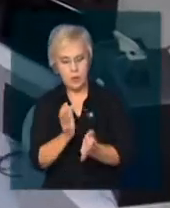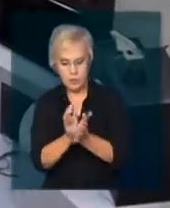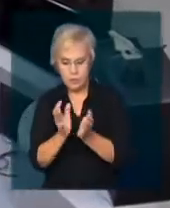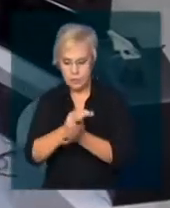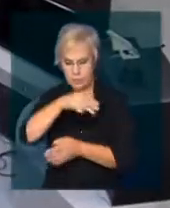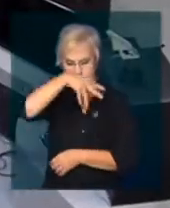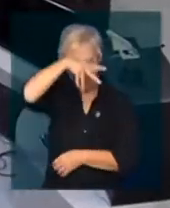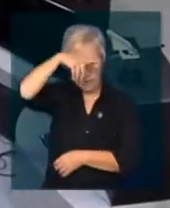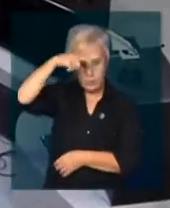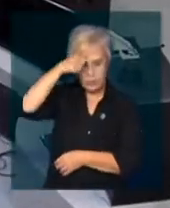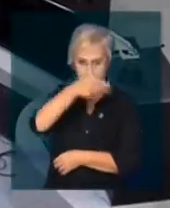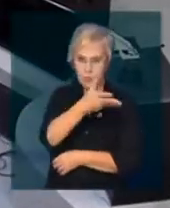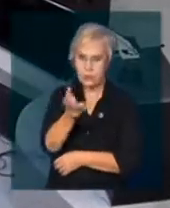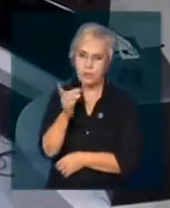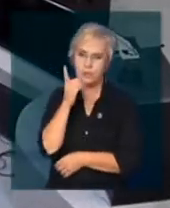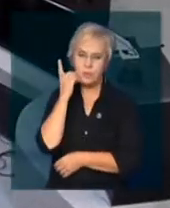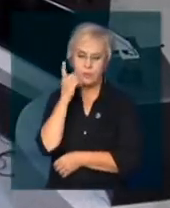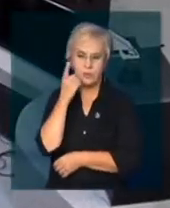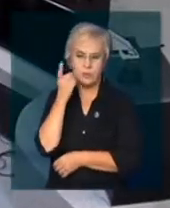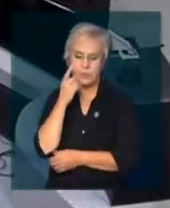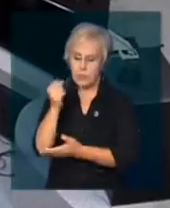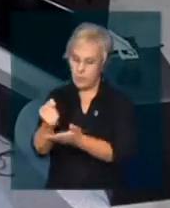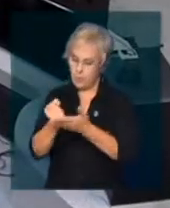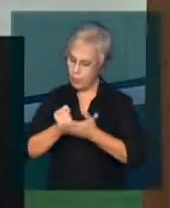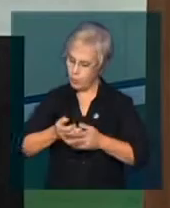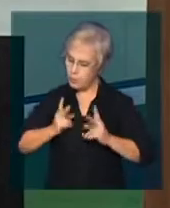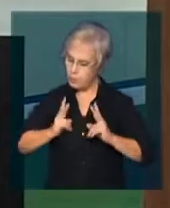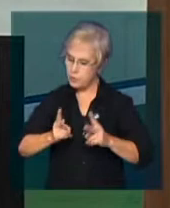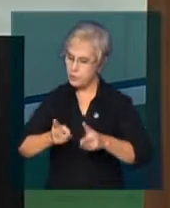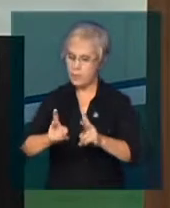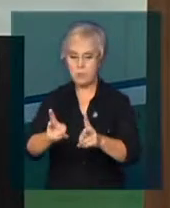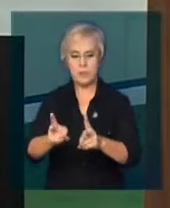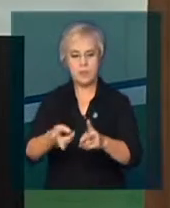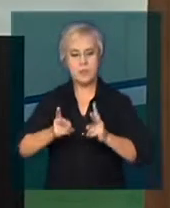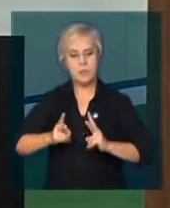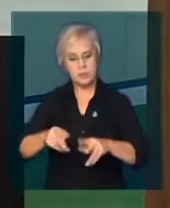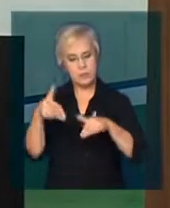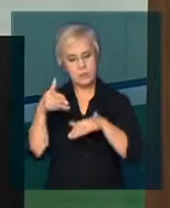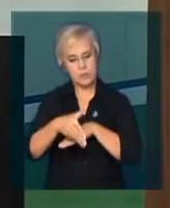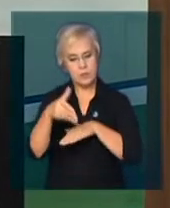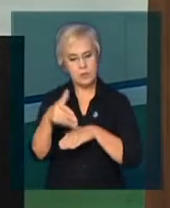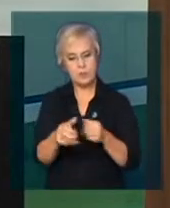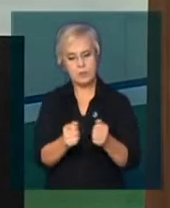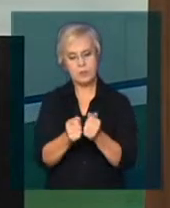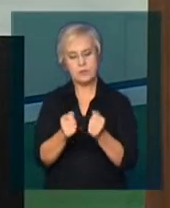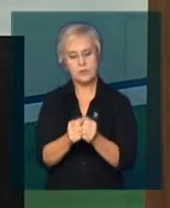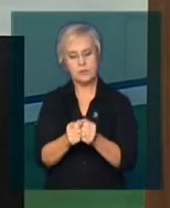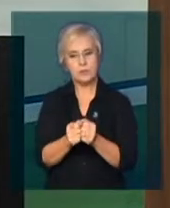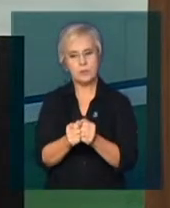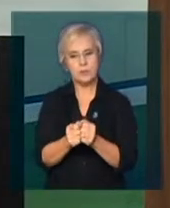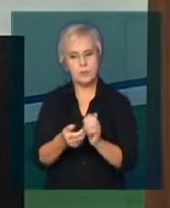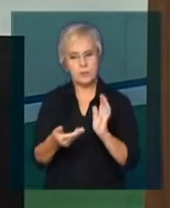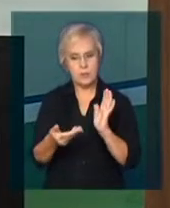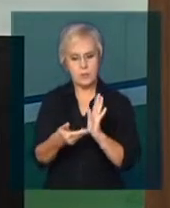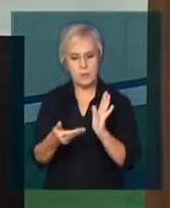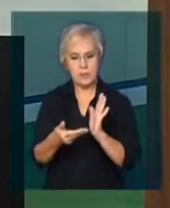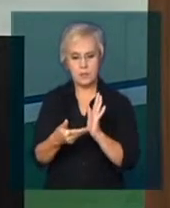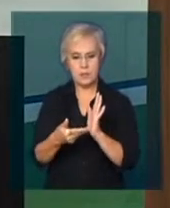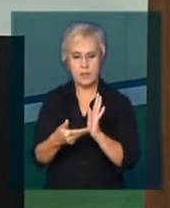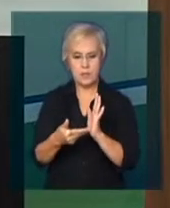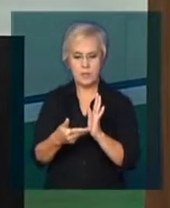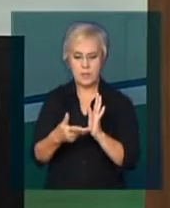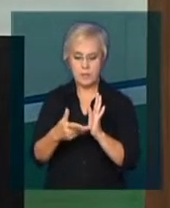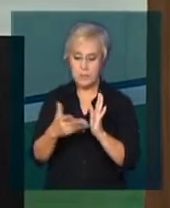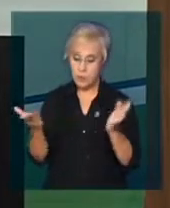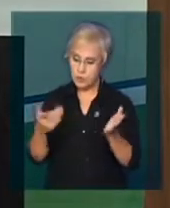Mato Grosso, que não nos falta apoio nunca, que está sempre presente e que tem a honra de nos